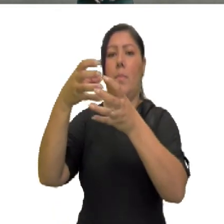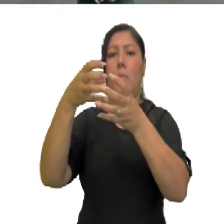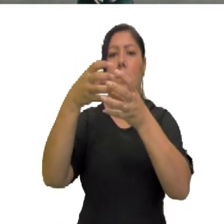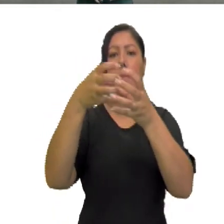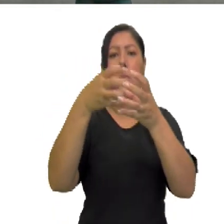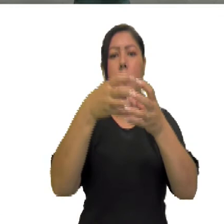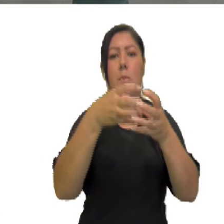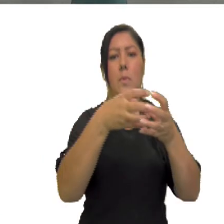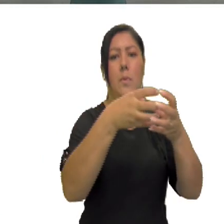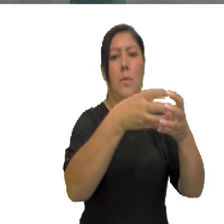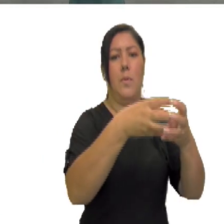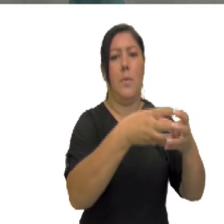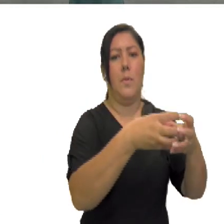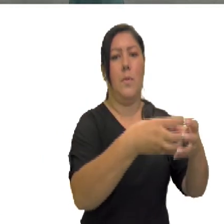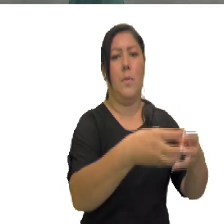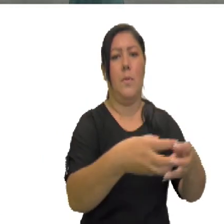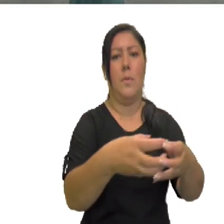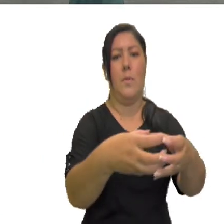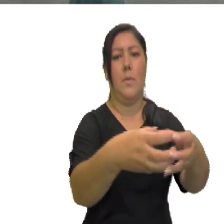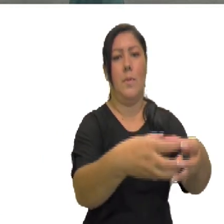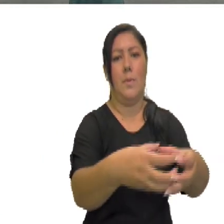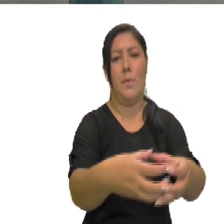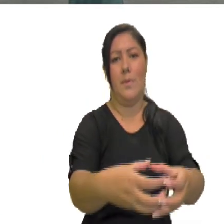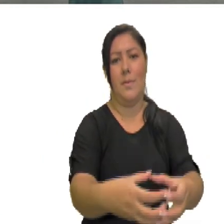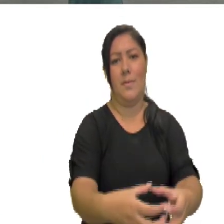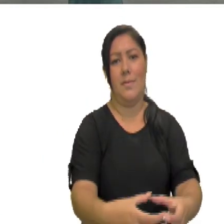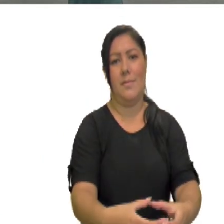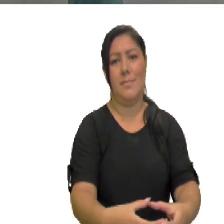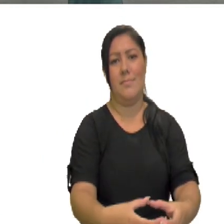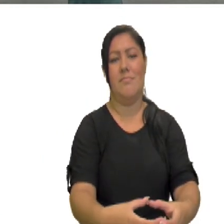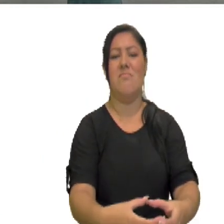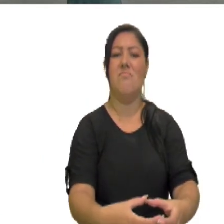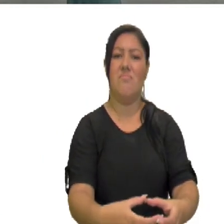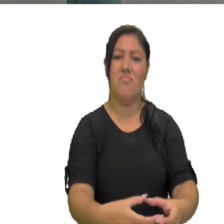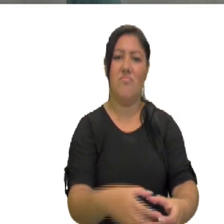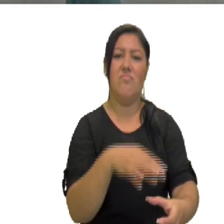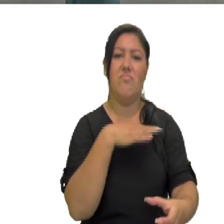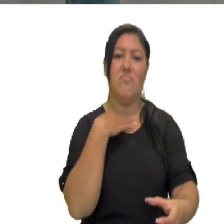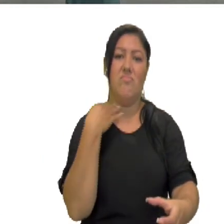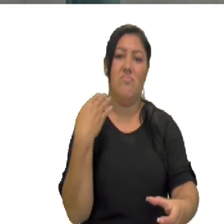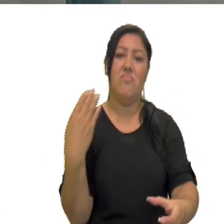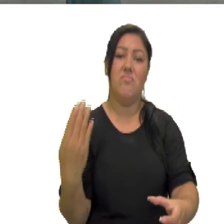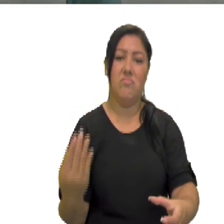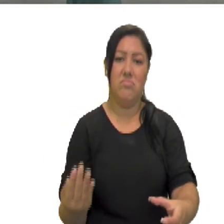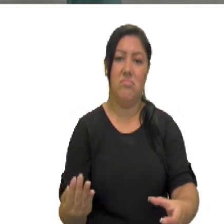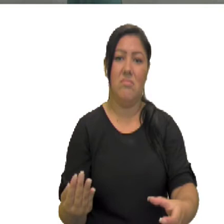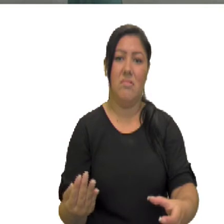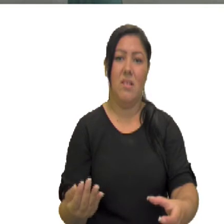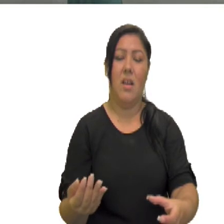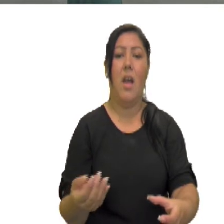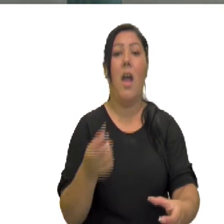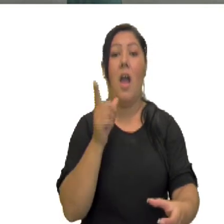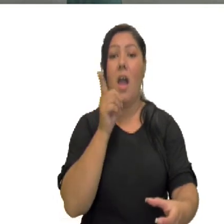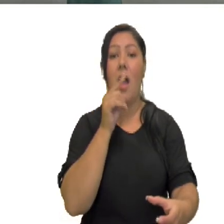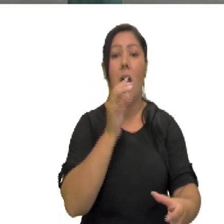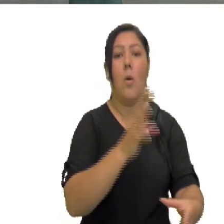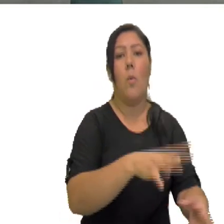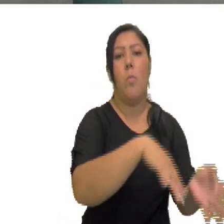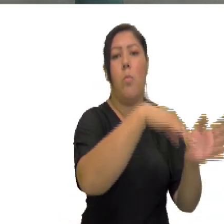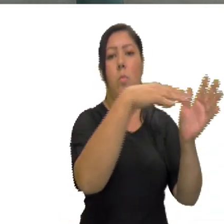preso ao solo e não tem uma organização, ele acaba por morrer. E aí a maré traz